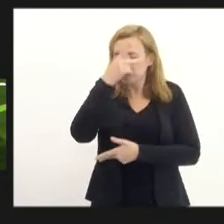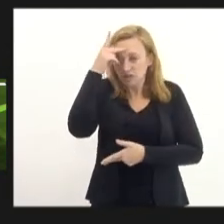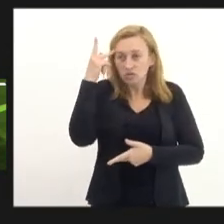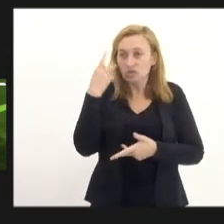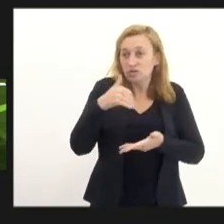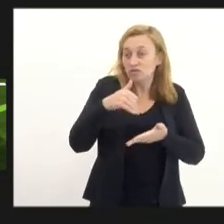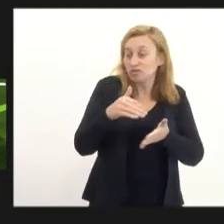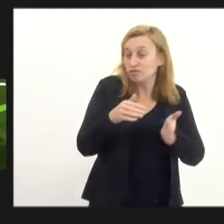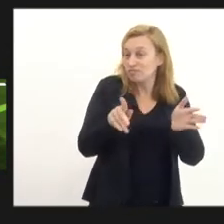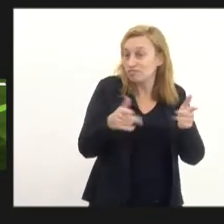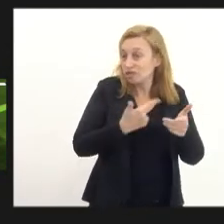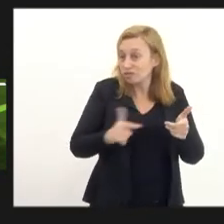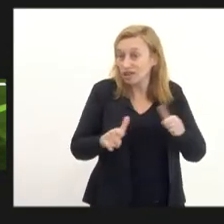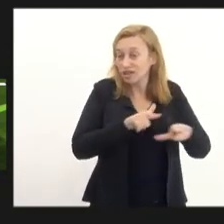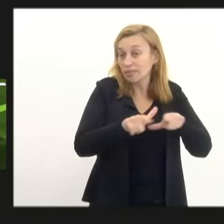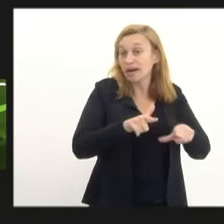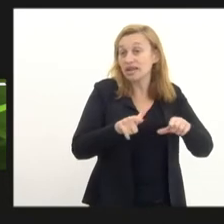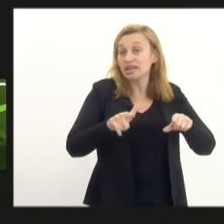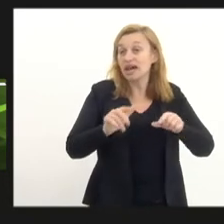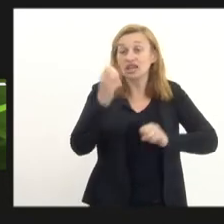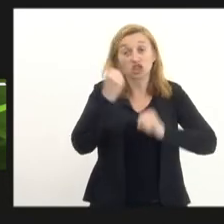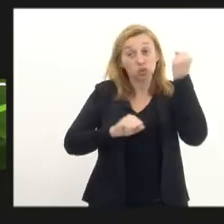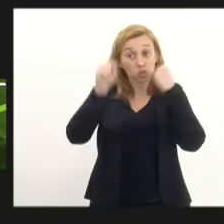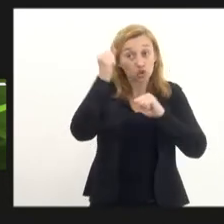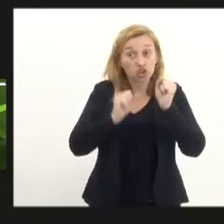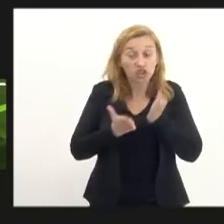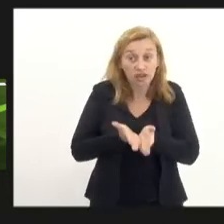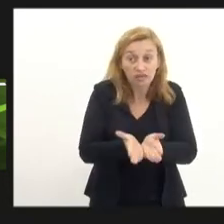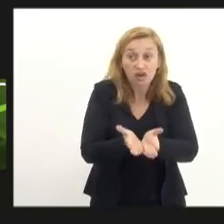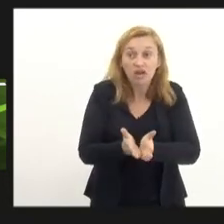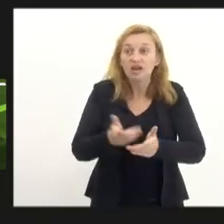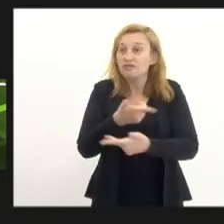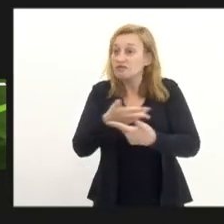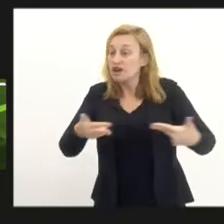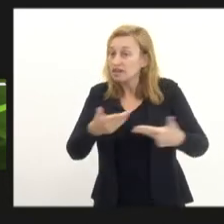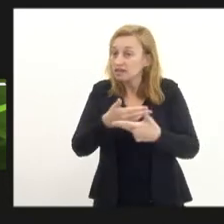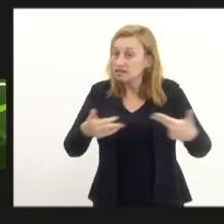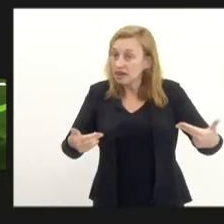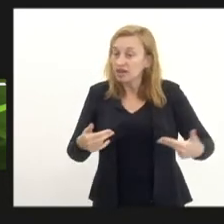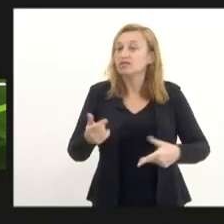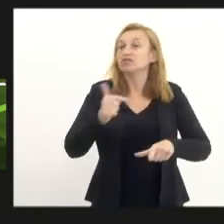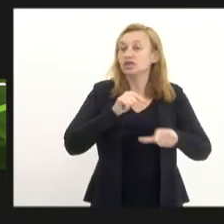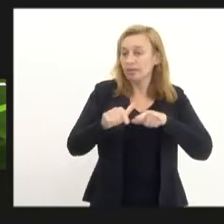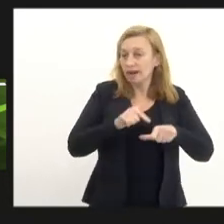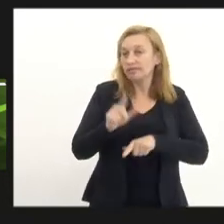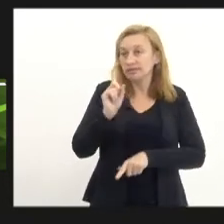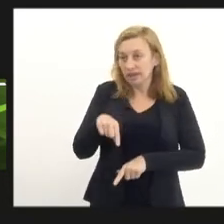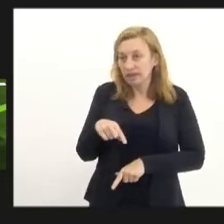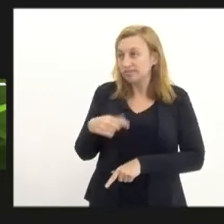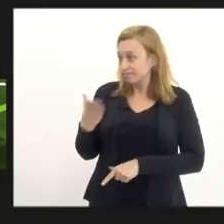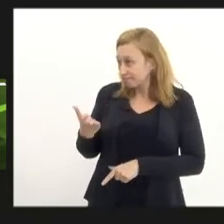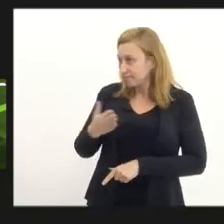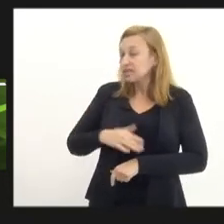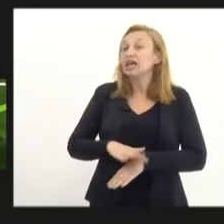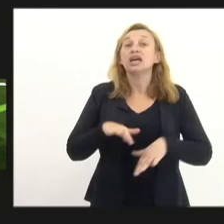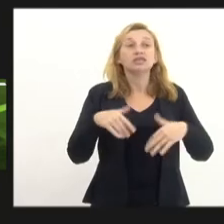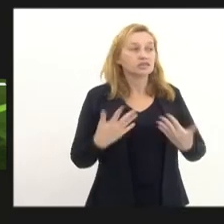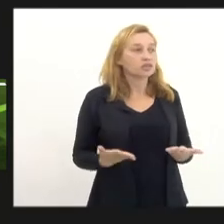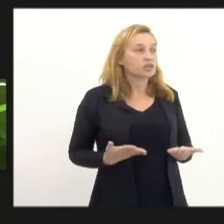sabe, Rafael? E a indústria naval, ela gera muitos muito emprego, não é isso? E